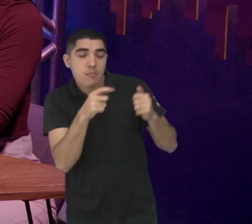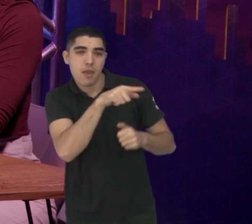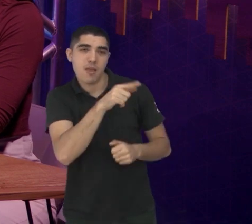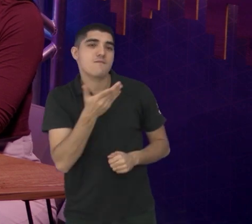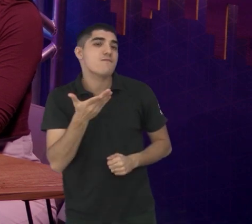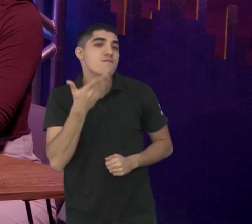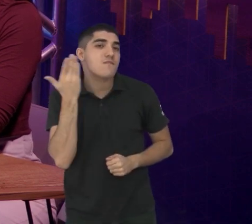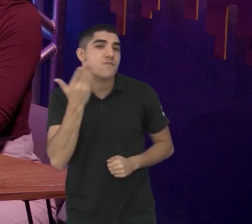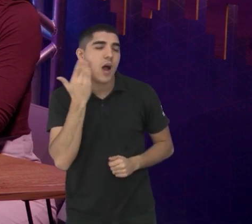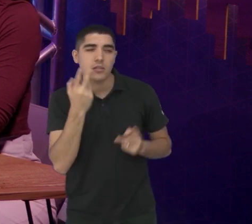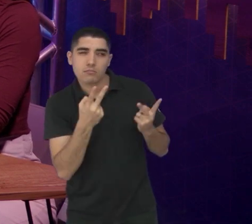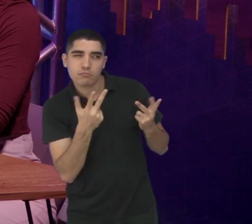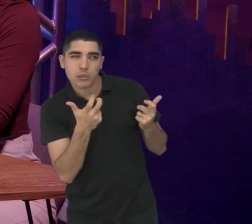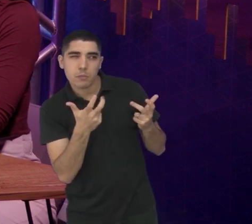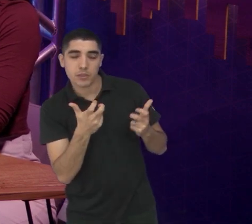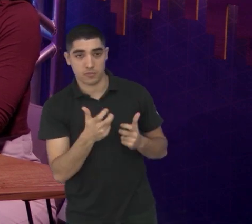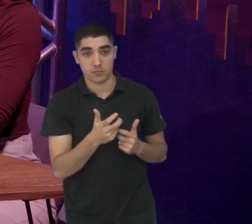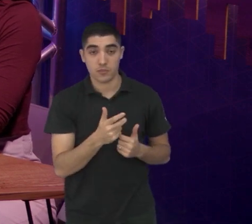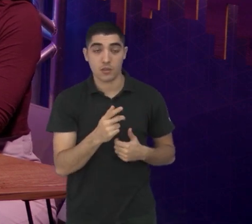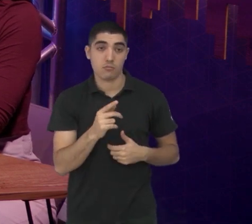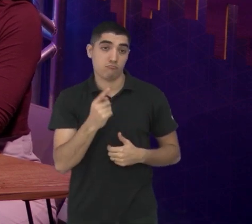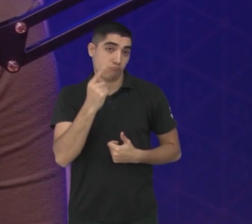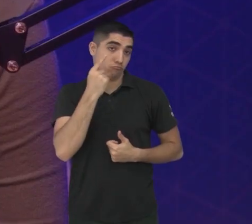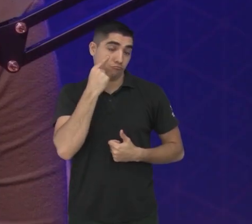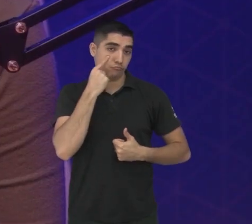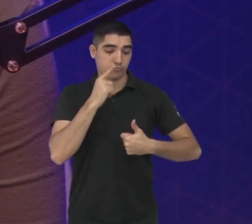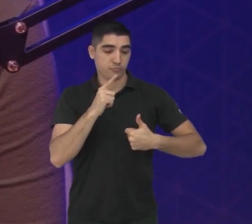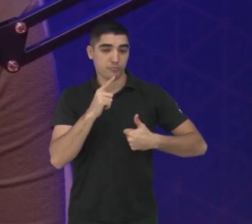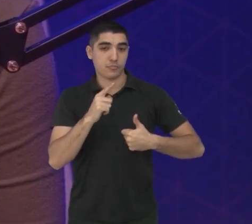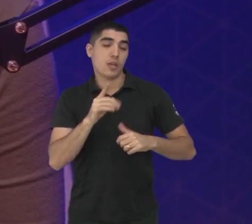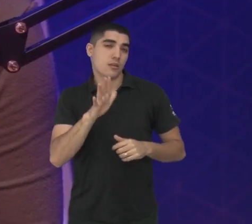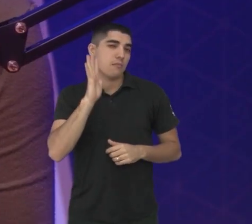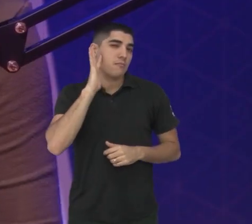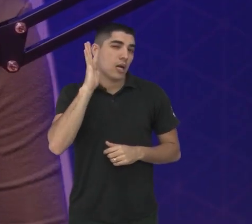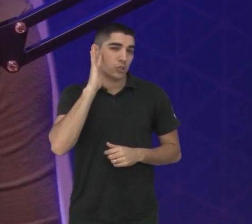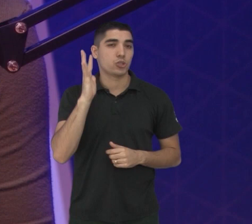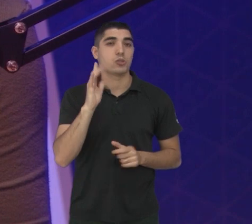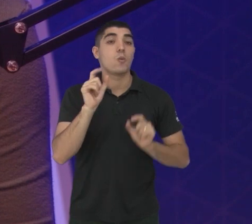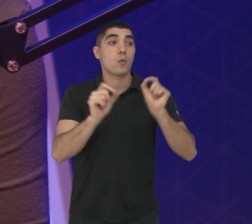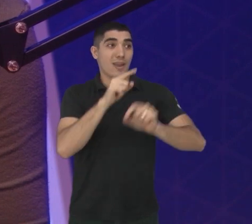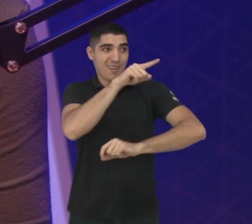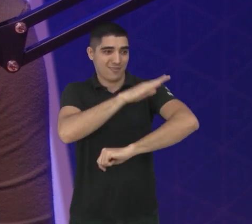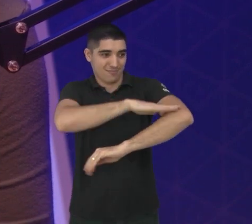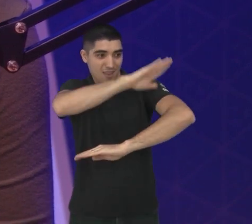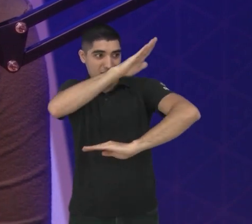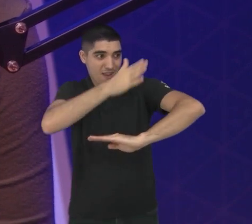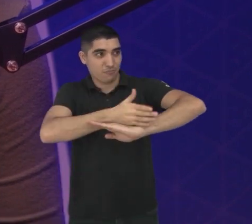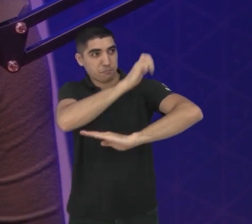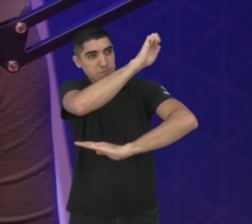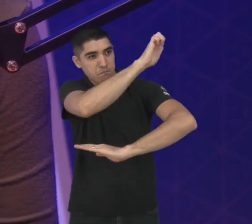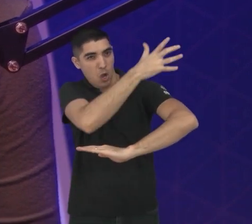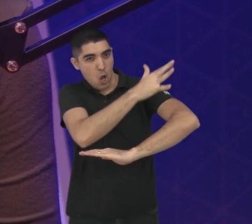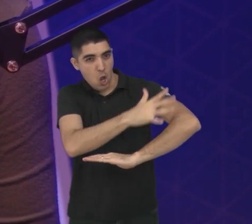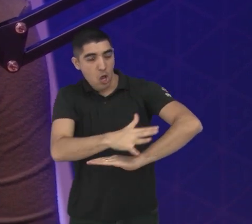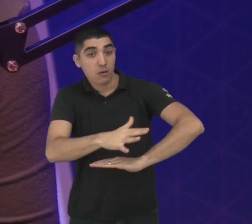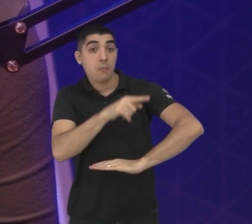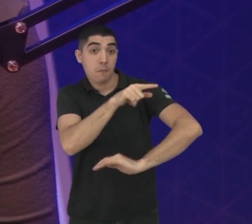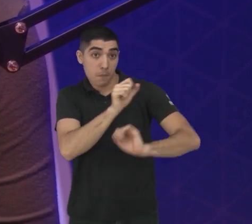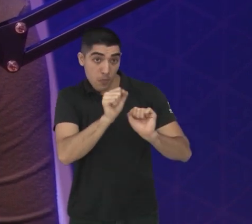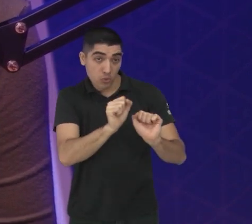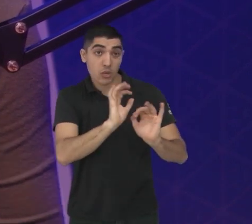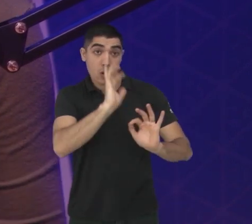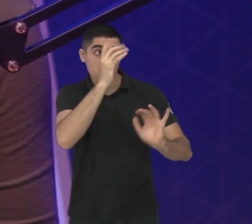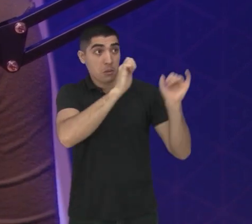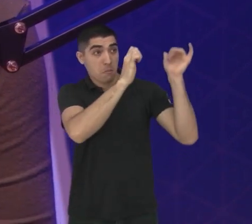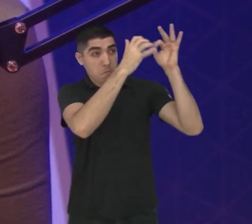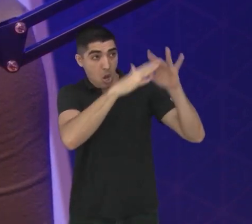eles ficam mais fáceis, né, de serem observados. E pensando, né, que o deslizamento de terra ele pode causar tanto